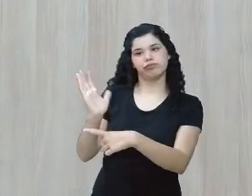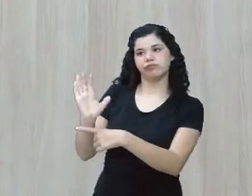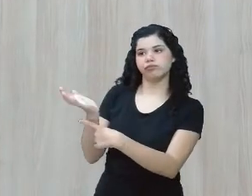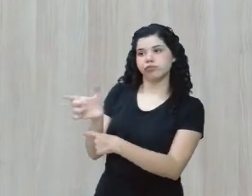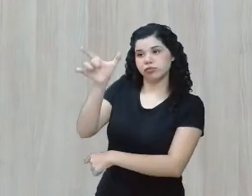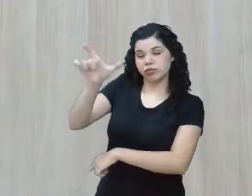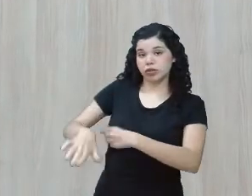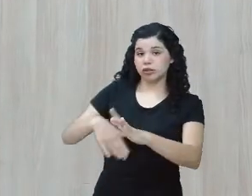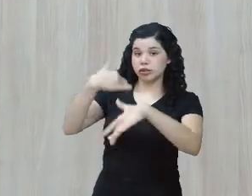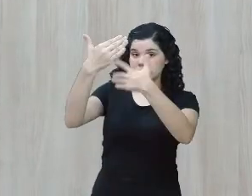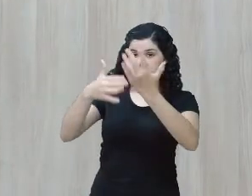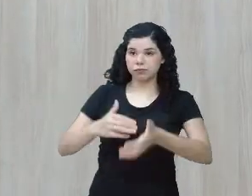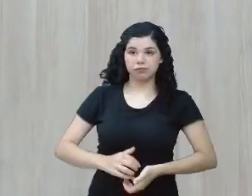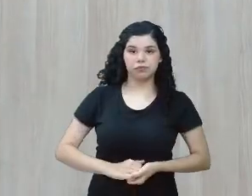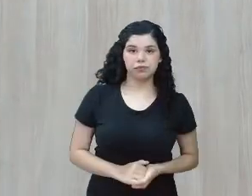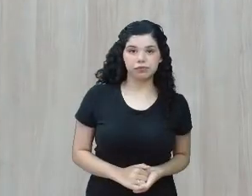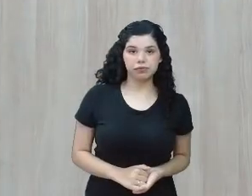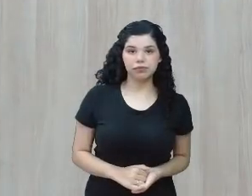se desenvolver.